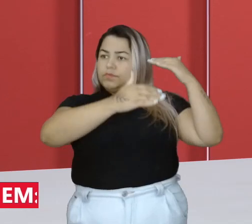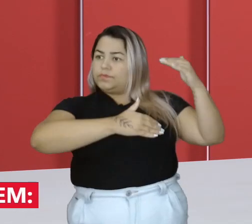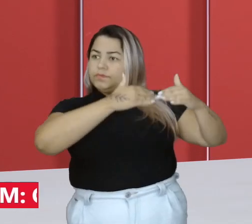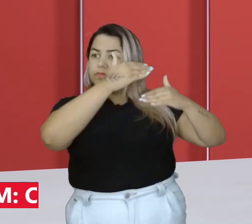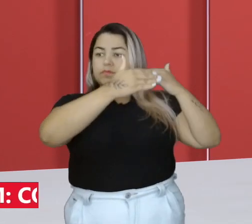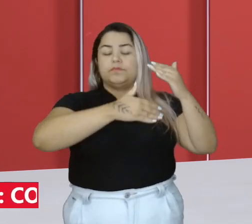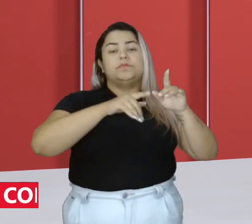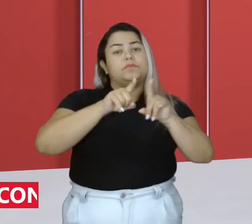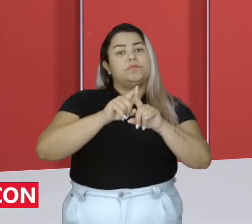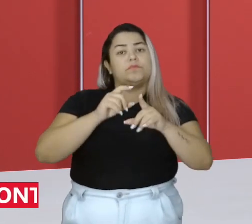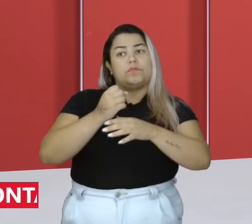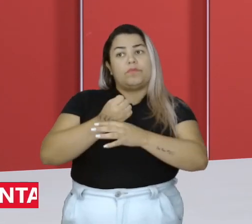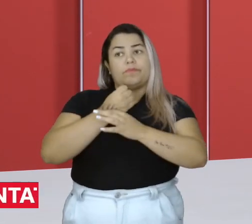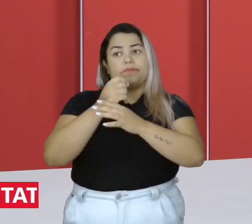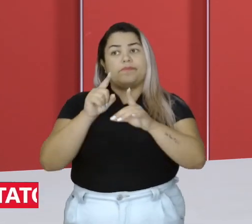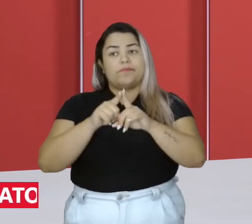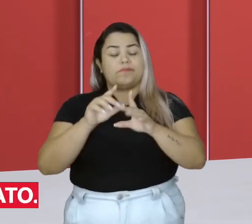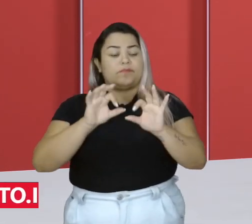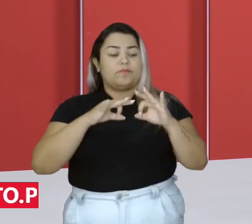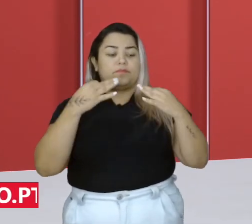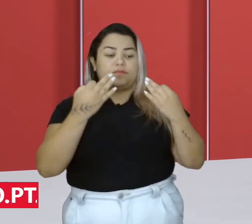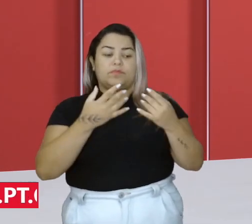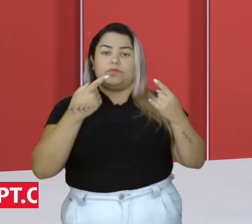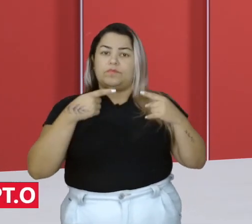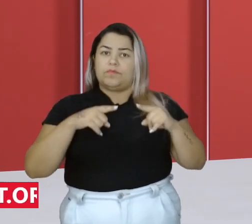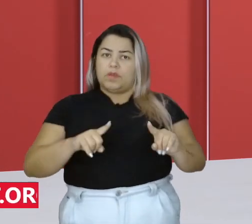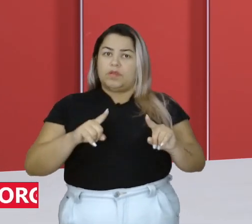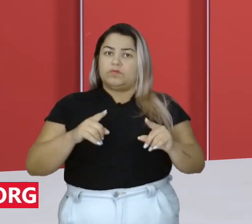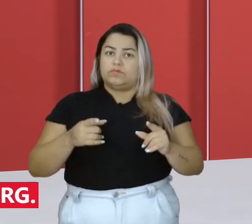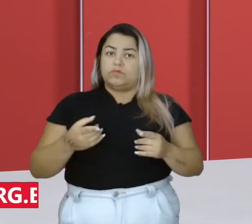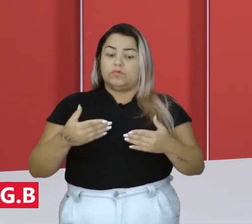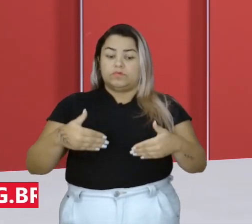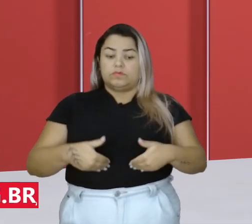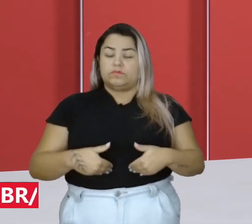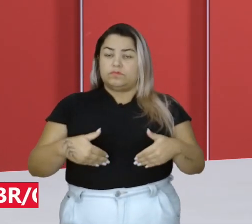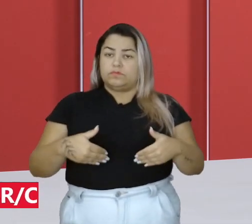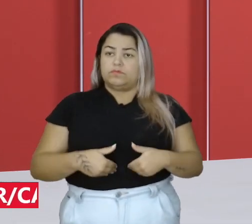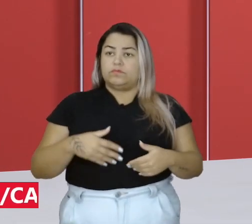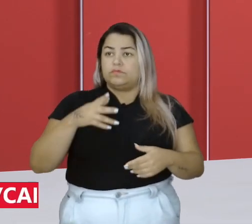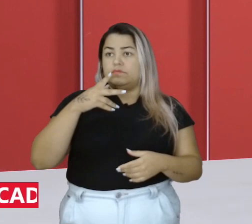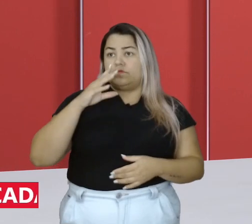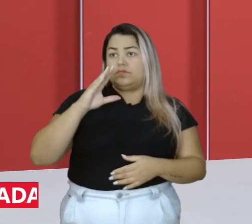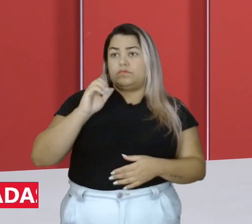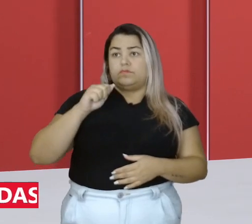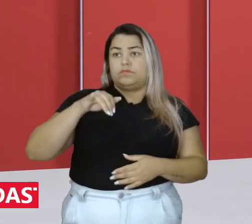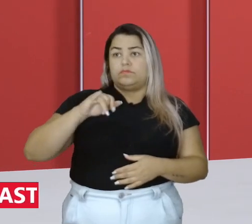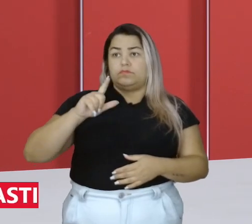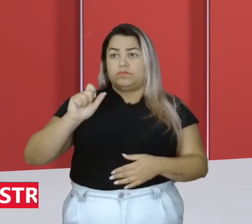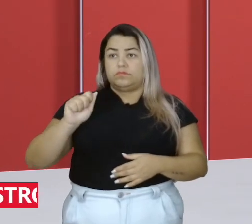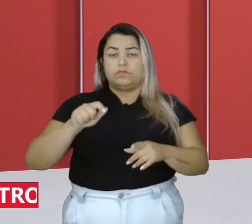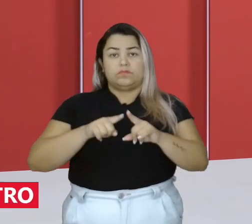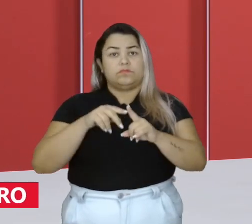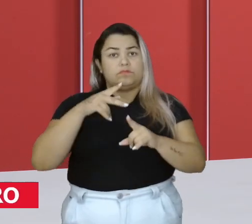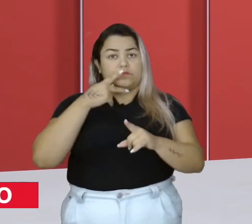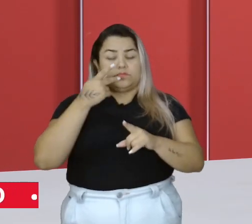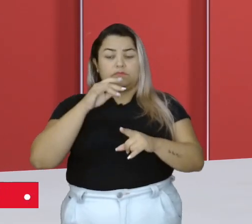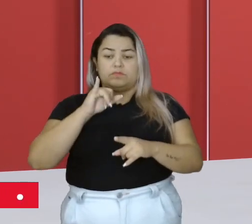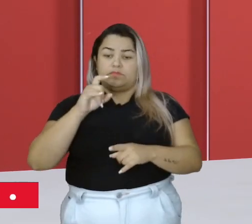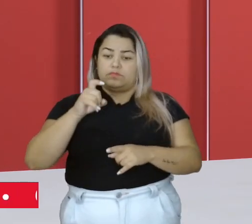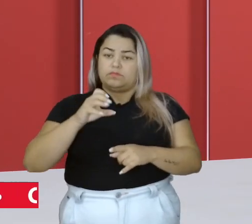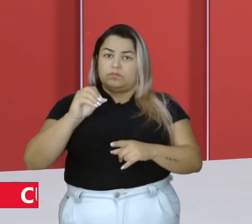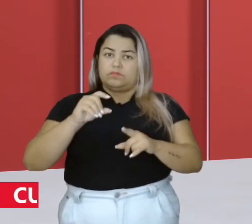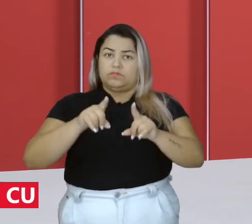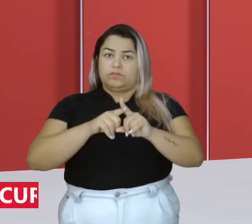Desenvolvimento e Assistência Social, Família e Combate à Fome, Camila Sabe, fala do eixo de saneamento do PAC. O